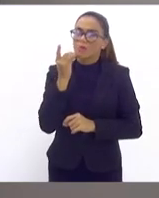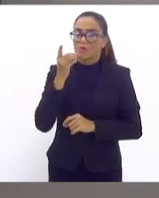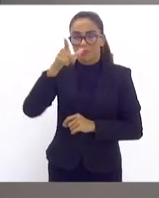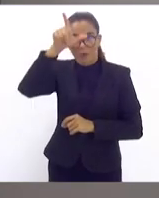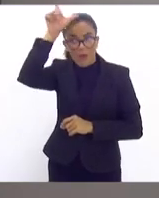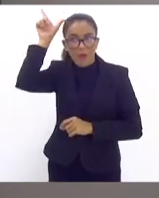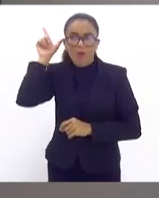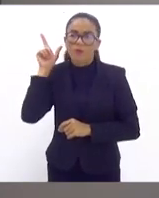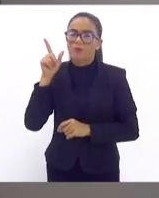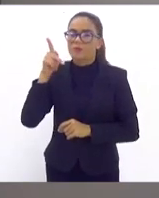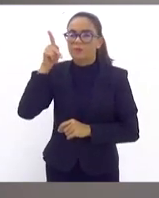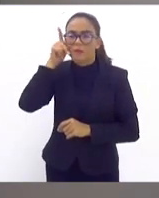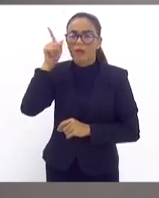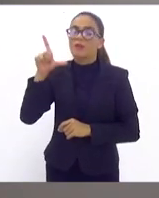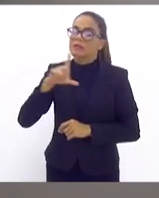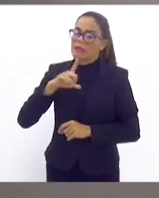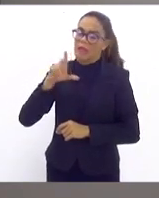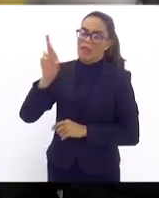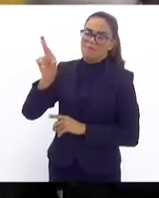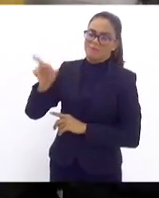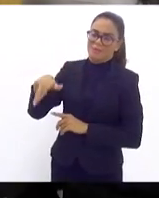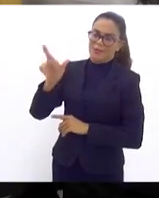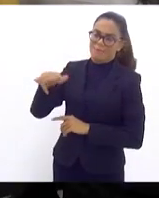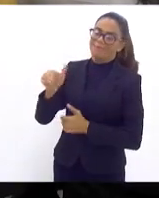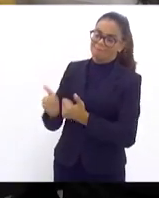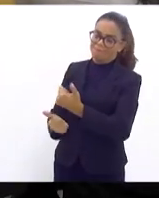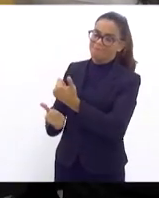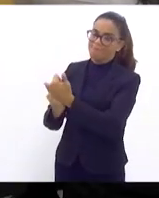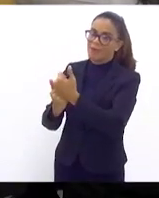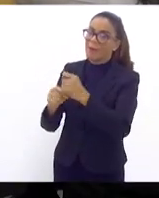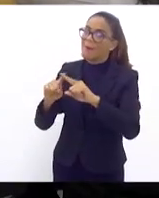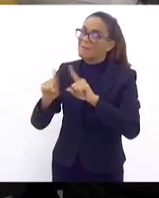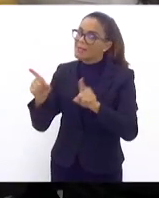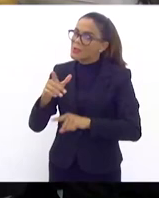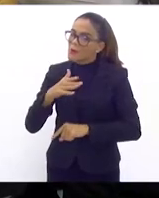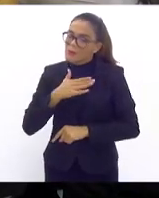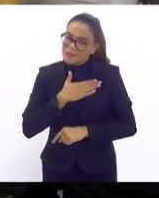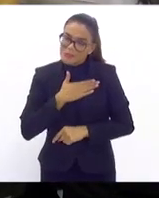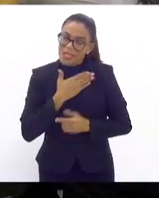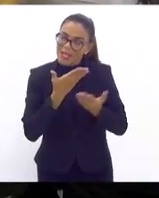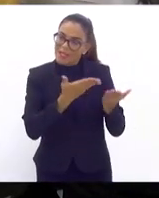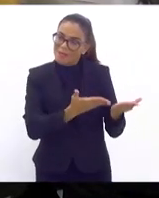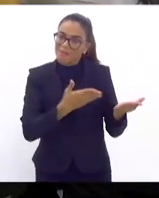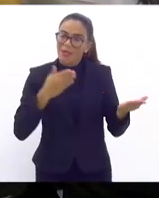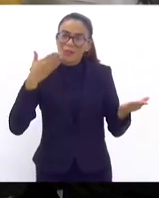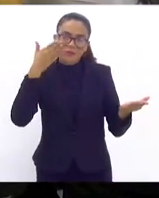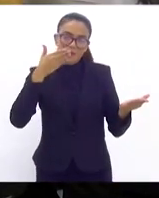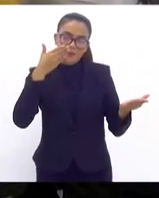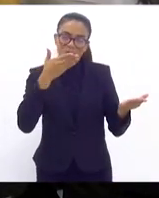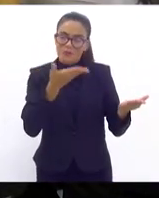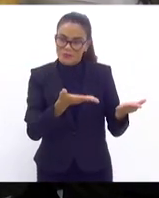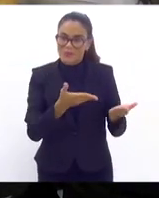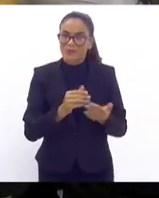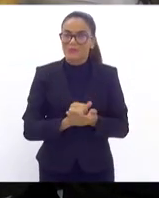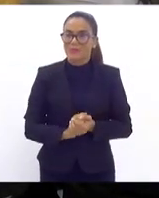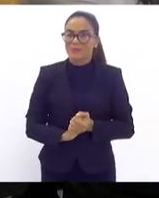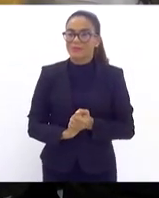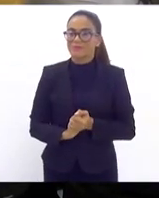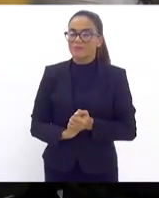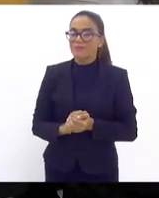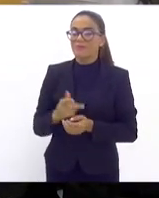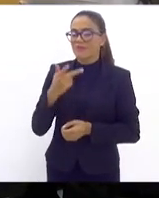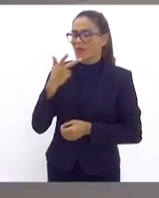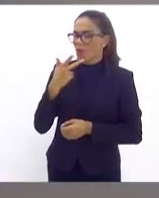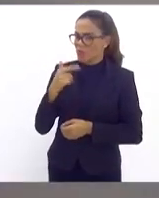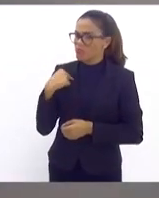tem razão, e isso é importante reforçar. Mas eu gostei da fala de Vossa Excelência quando Vossa Excelência disse nós